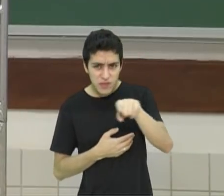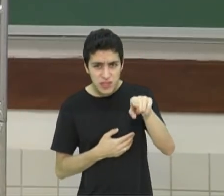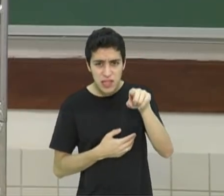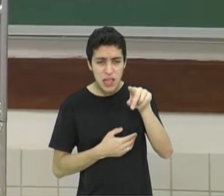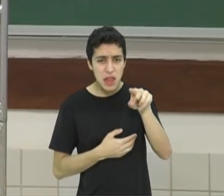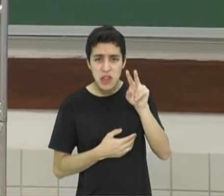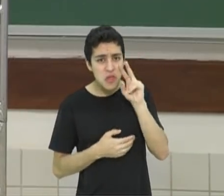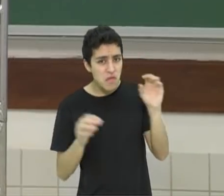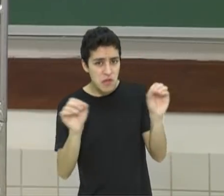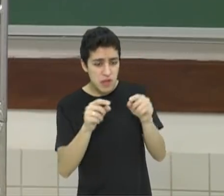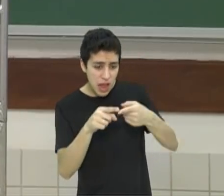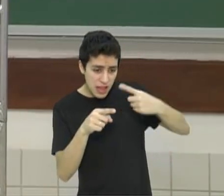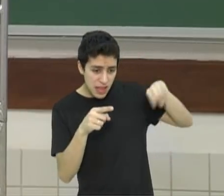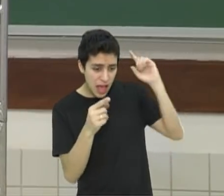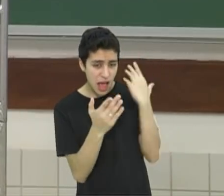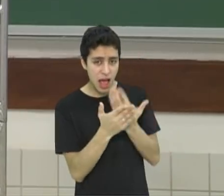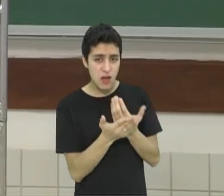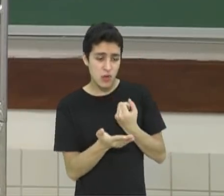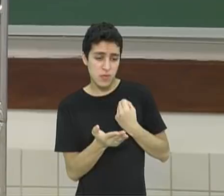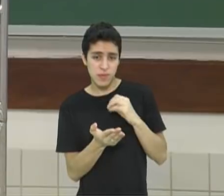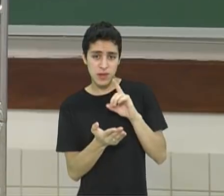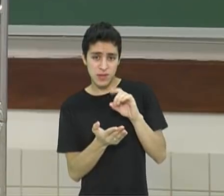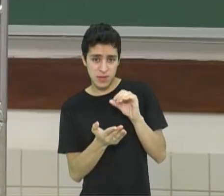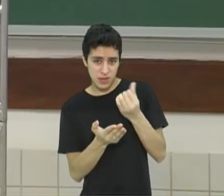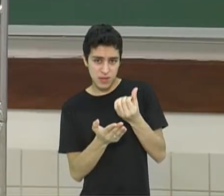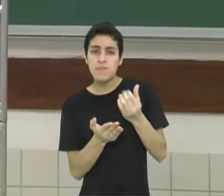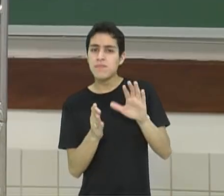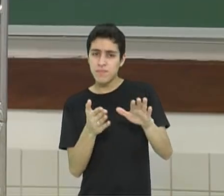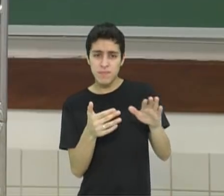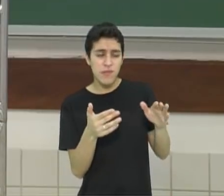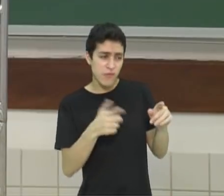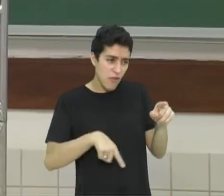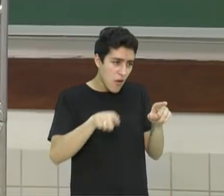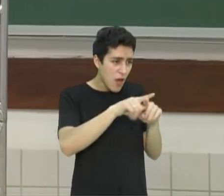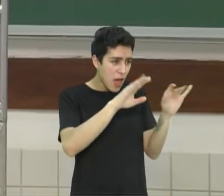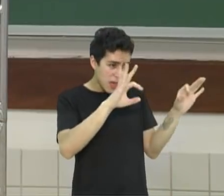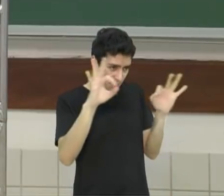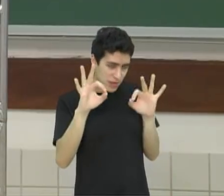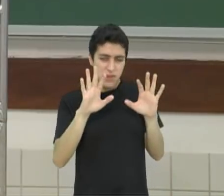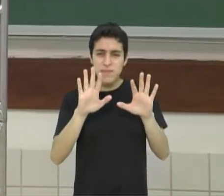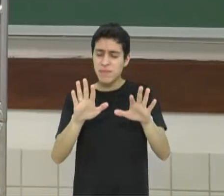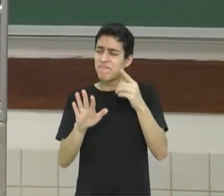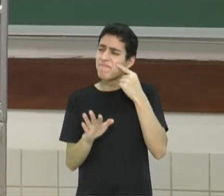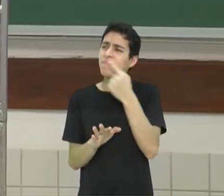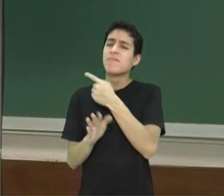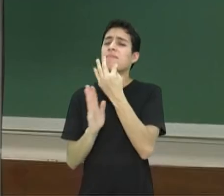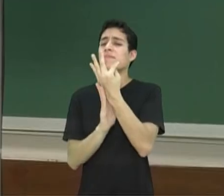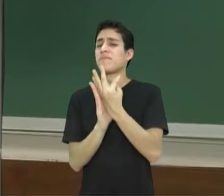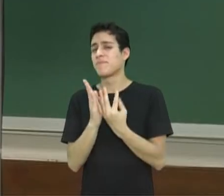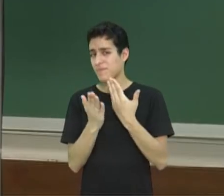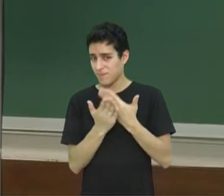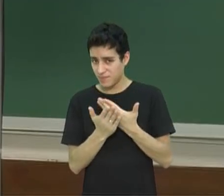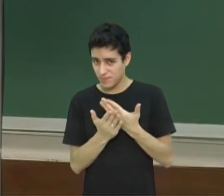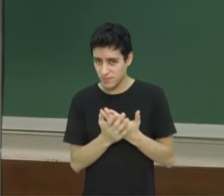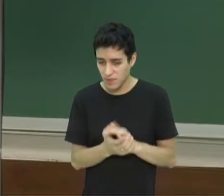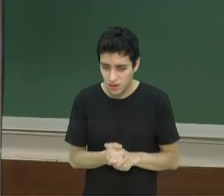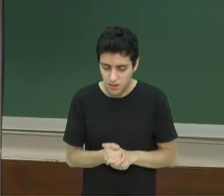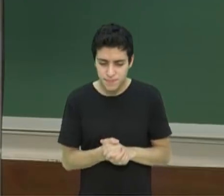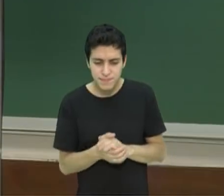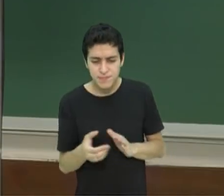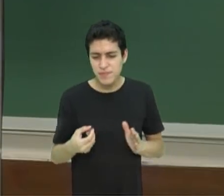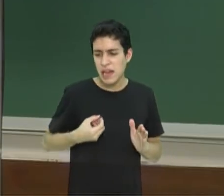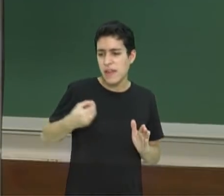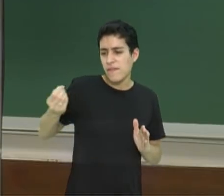número 106, eu sugiro que você retorne e assista. Mas vamos escutar o texto? Exigências da